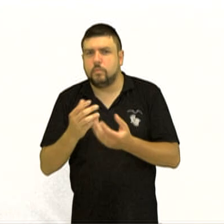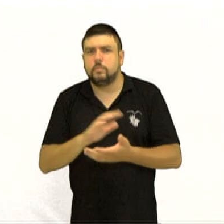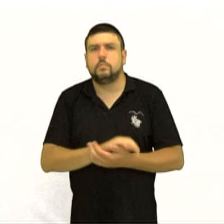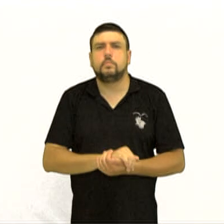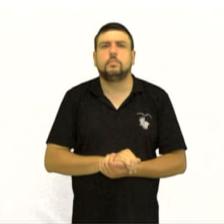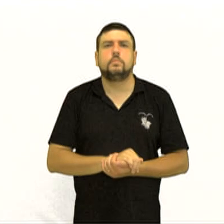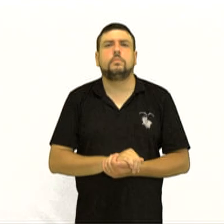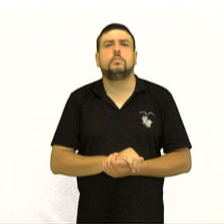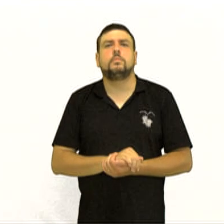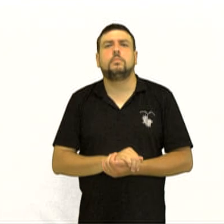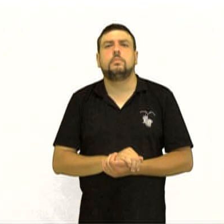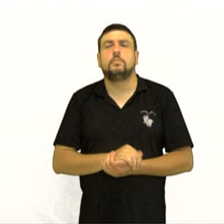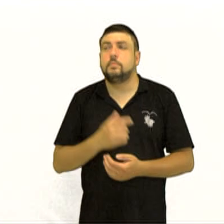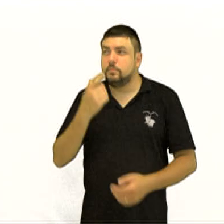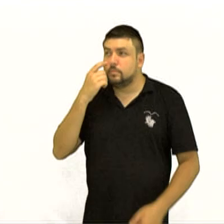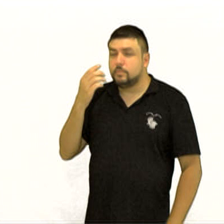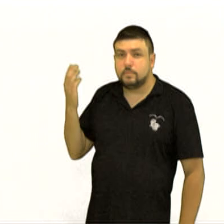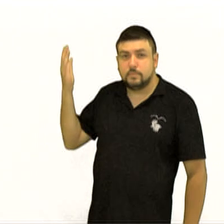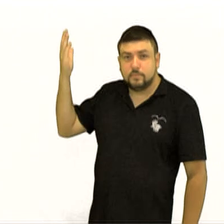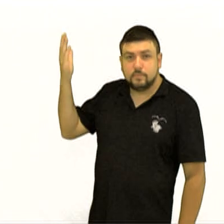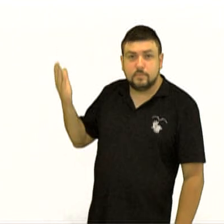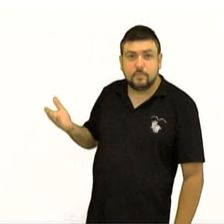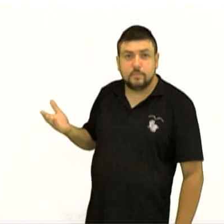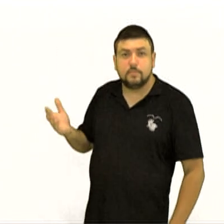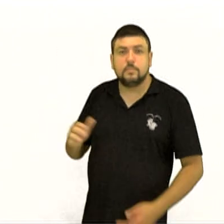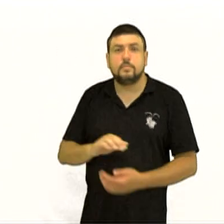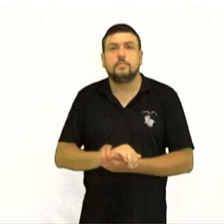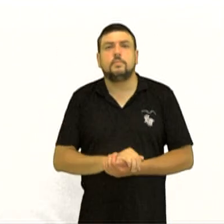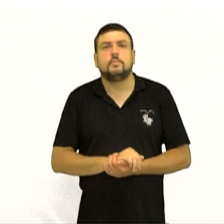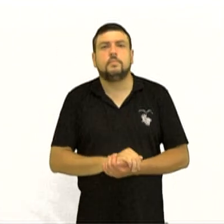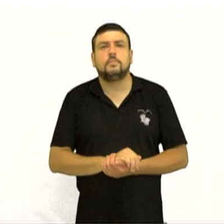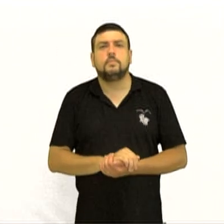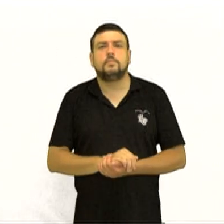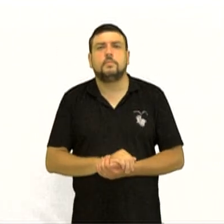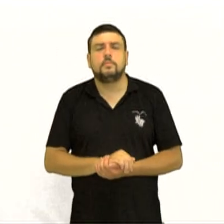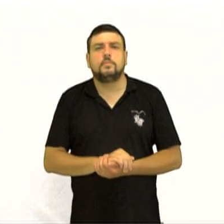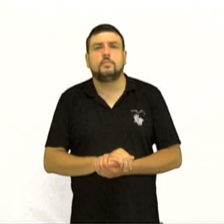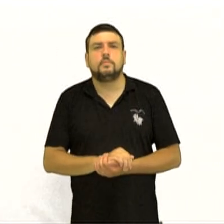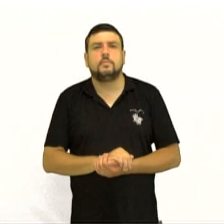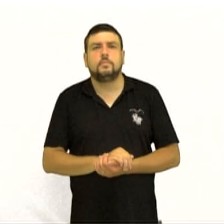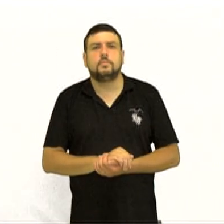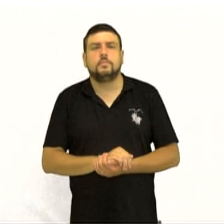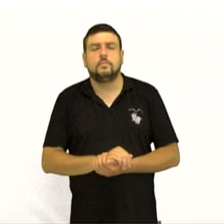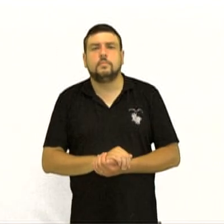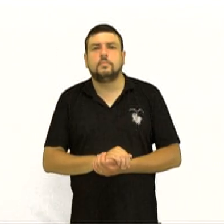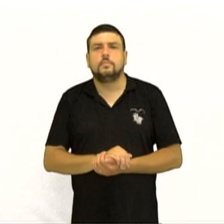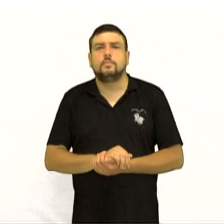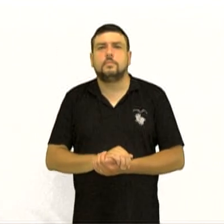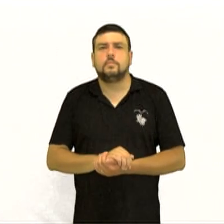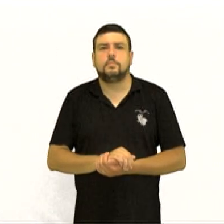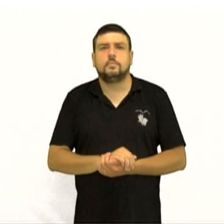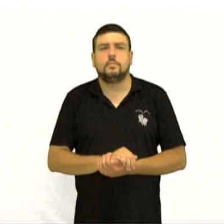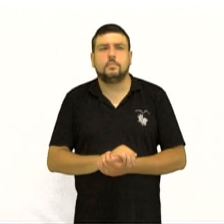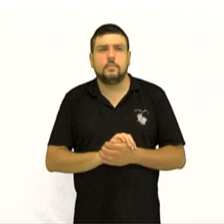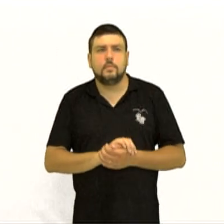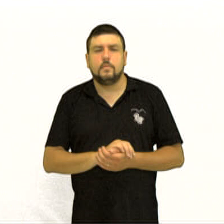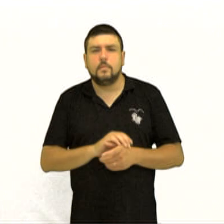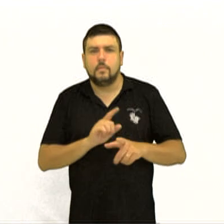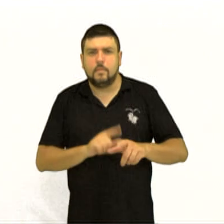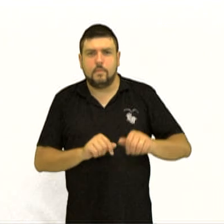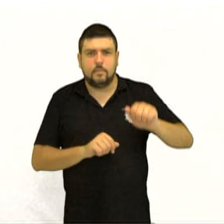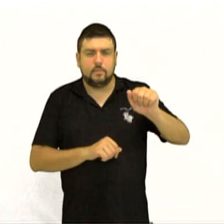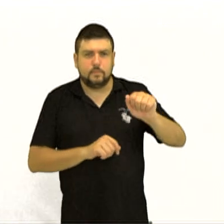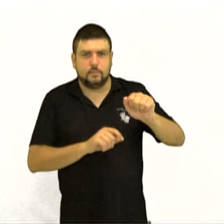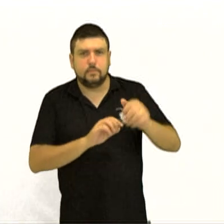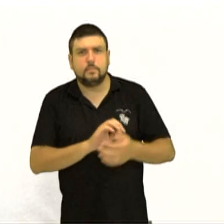é 4,84 vezes 10 elevado a 5 metros. E o algarismo de menor precisão é o 3. E assim vai as alternativas.